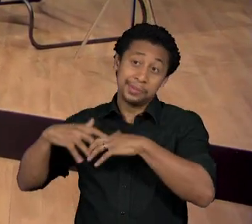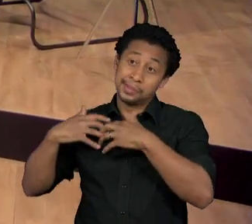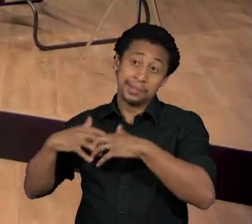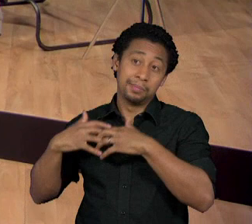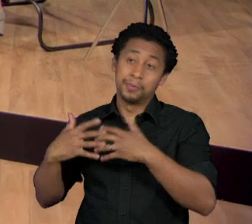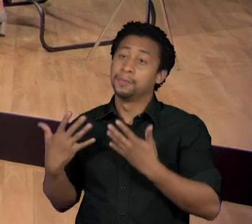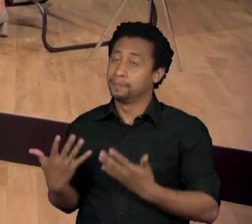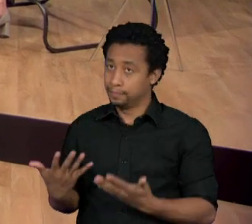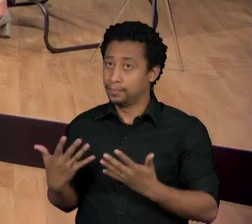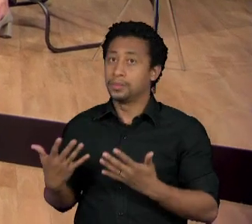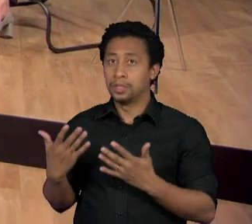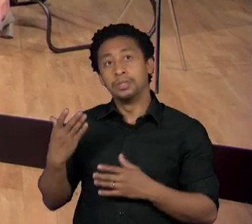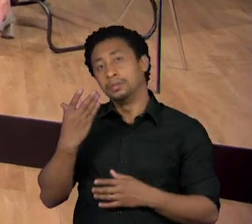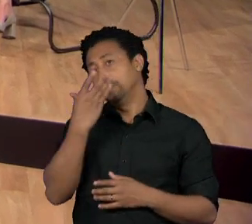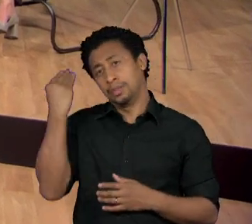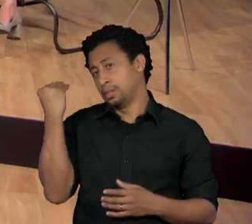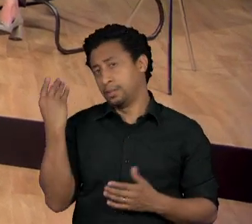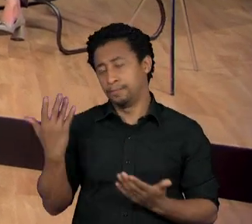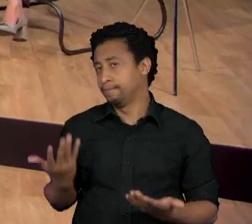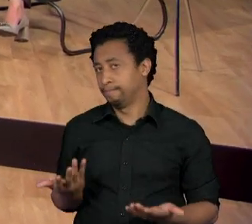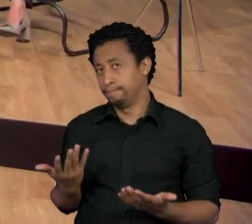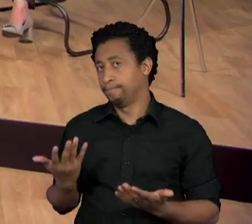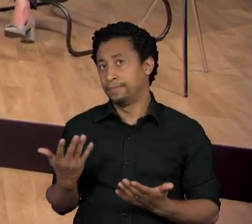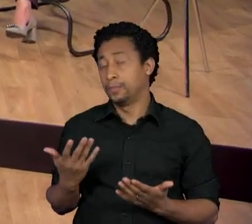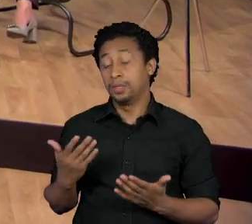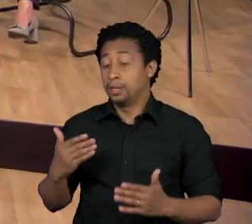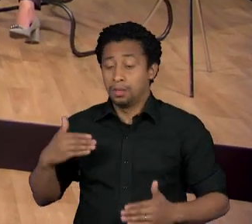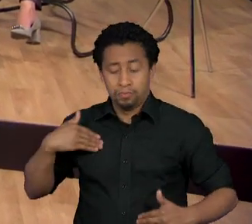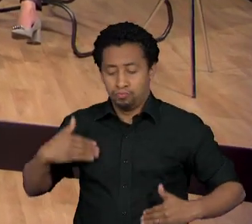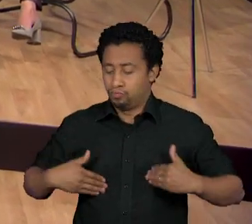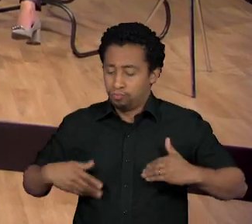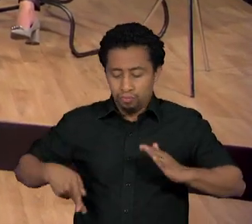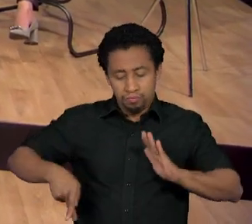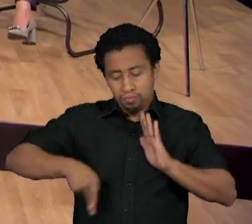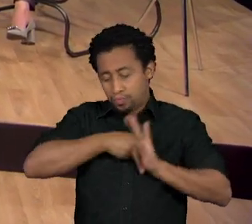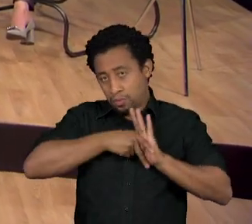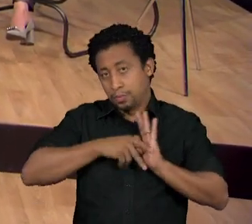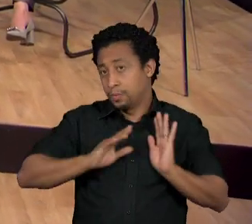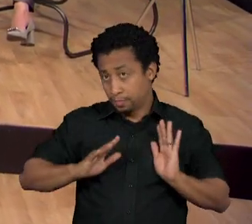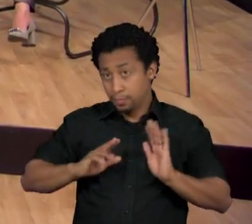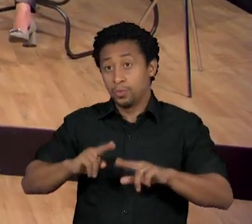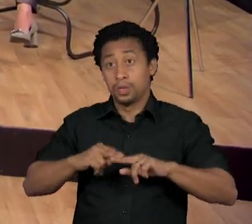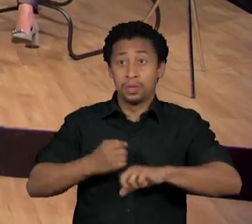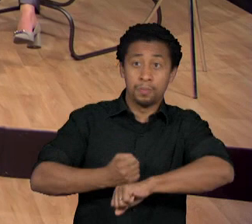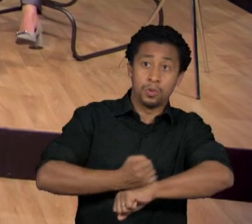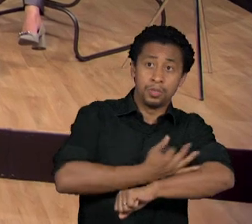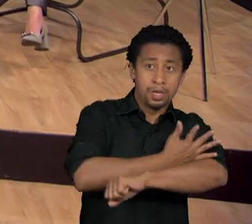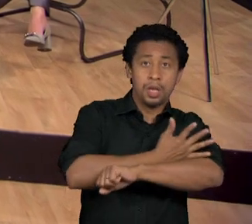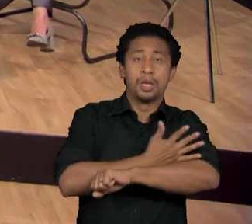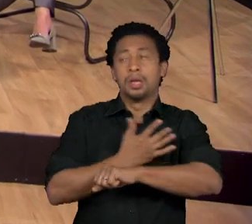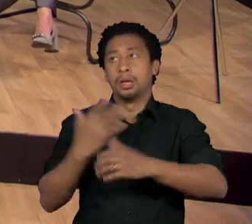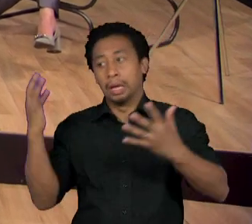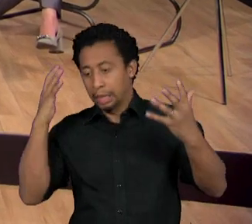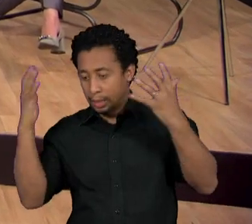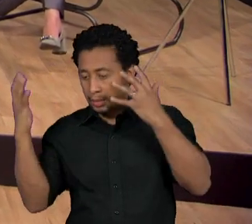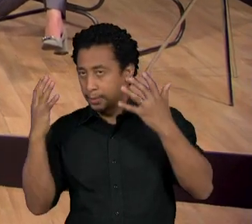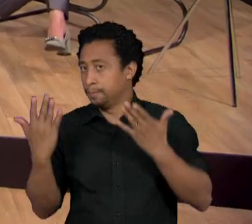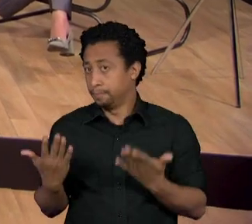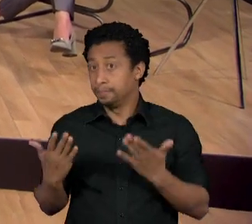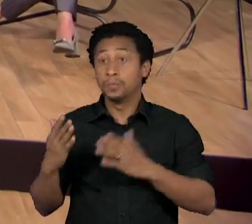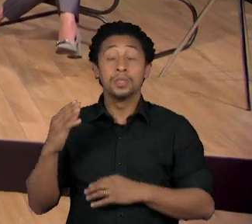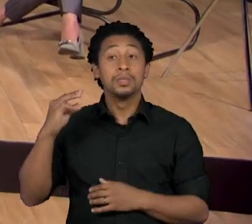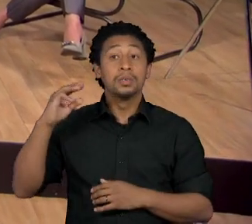base neurobiológica, né? Que é essa ligação intrínseca da memória com as emoções, né? E, além disso, a